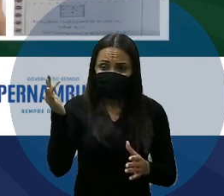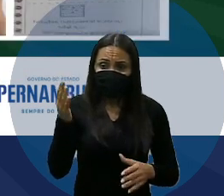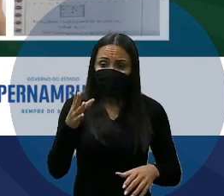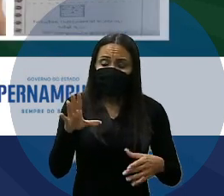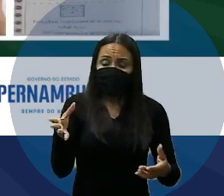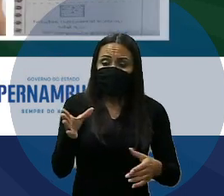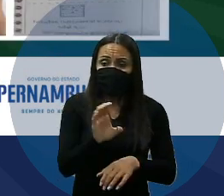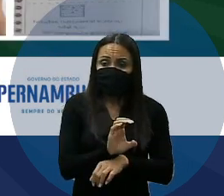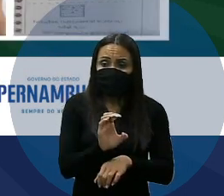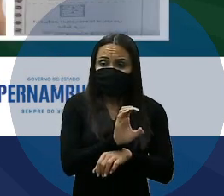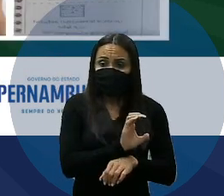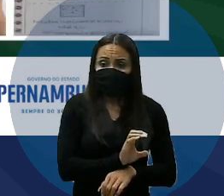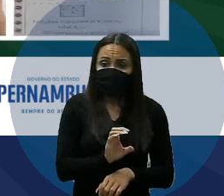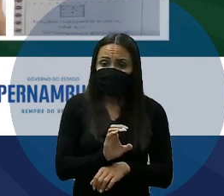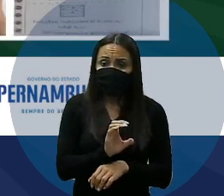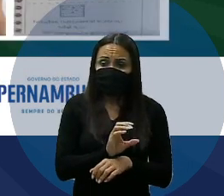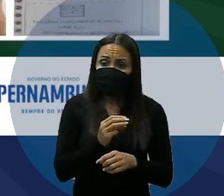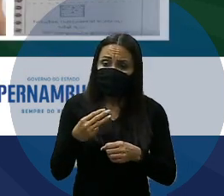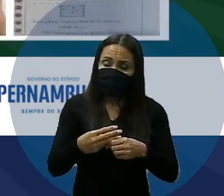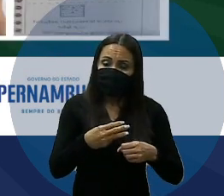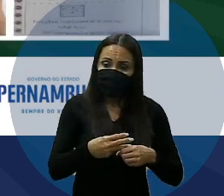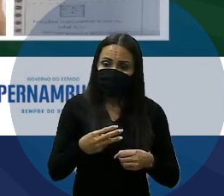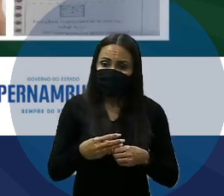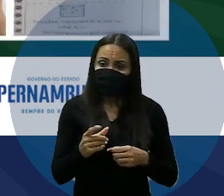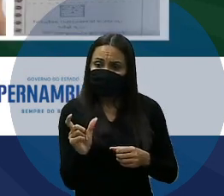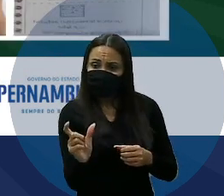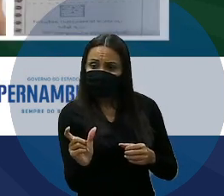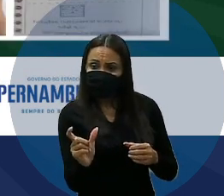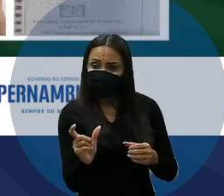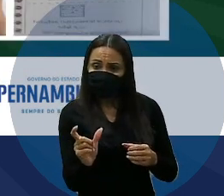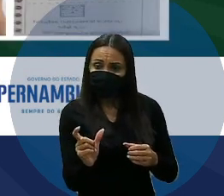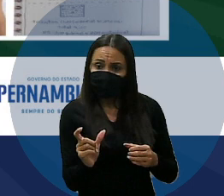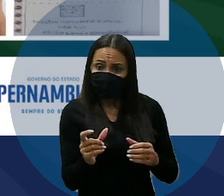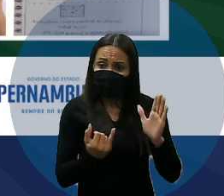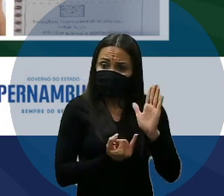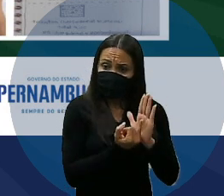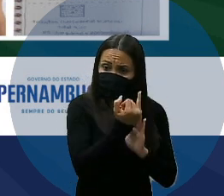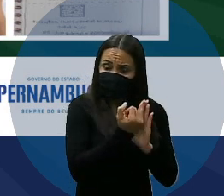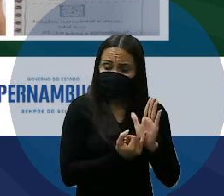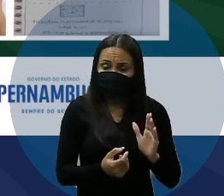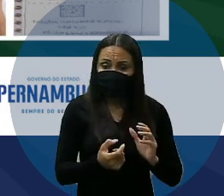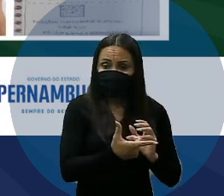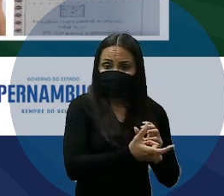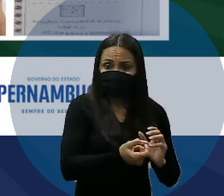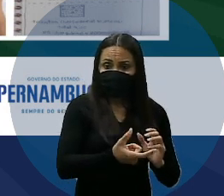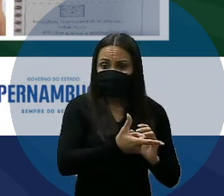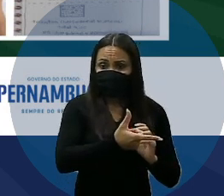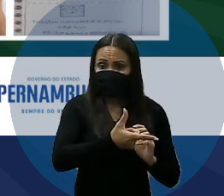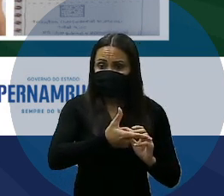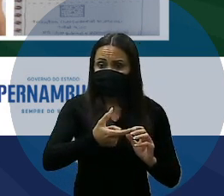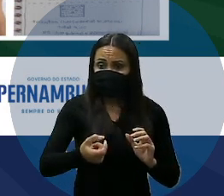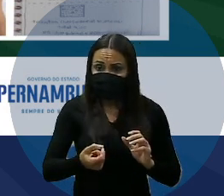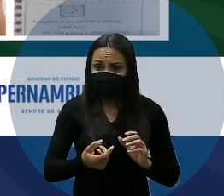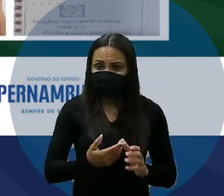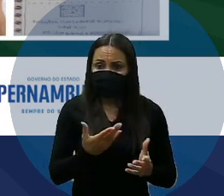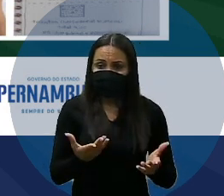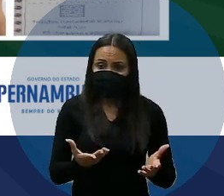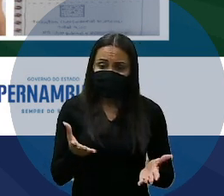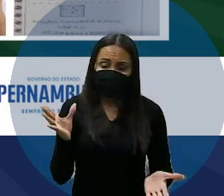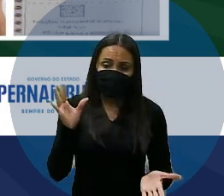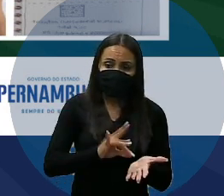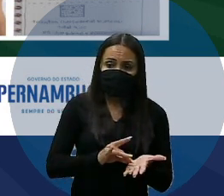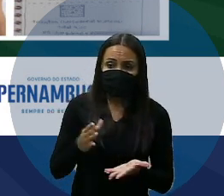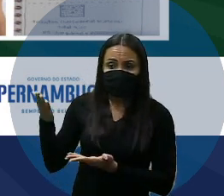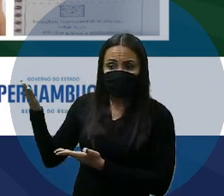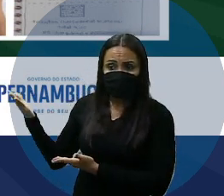até mesmo municipais. O público-alvo ele se deu desde 2020, onde foi implantado aí esse